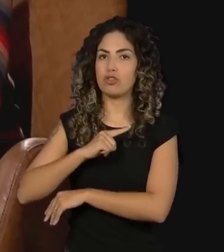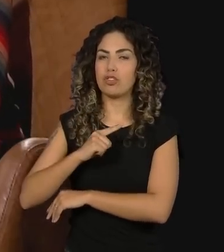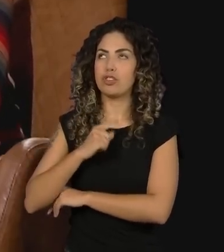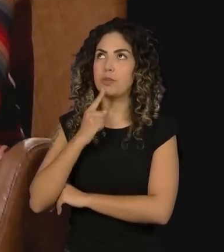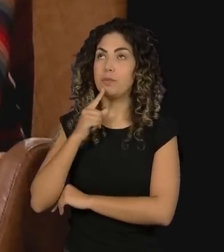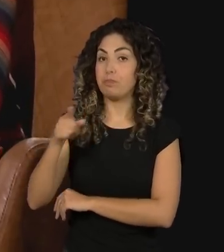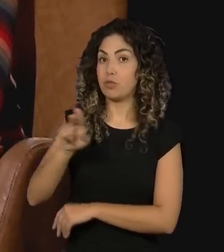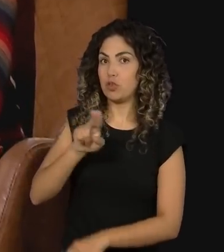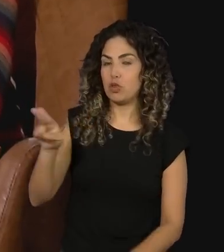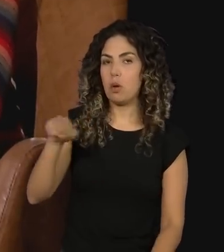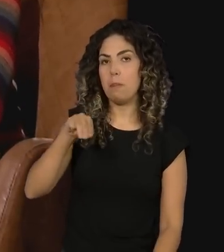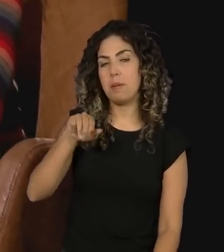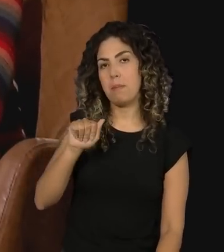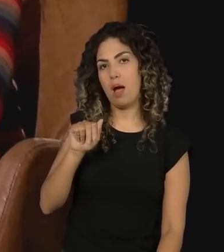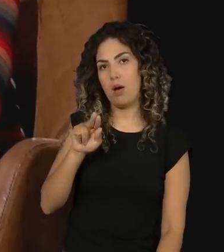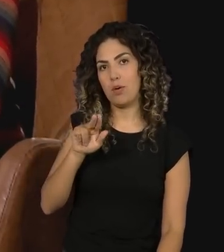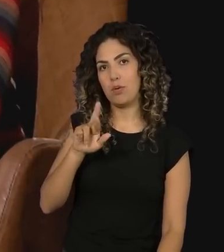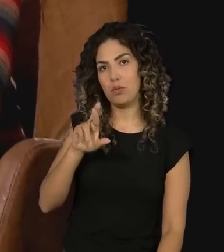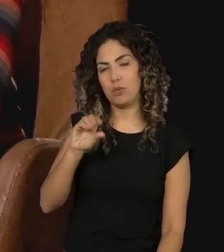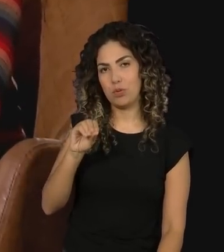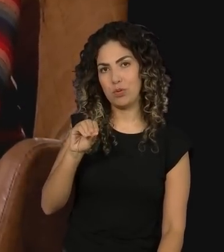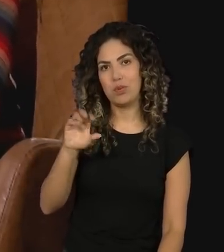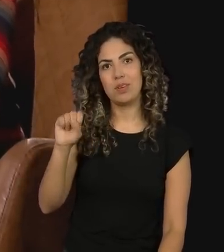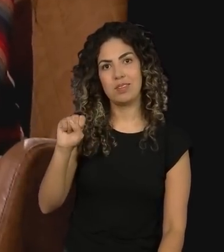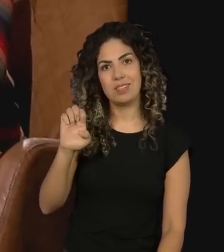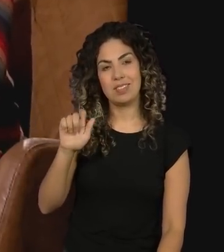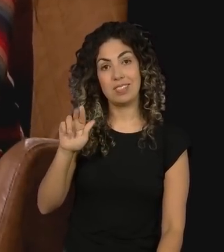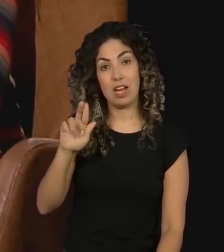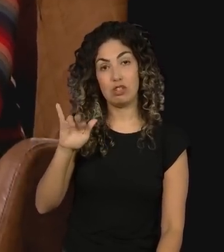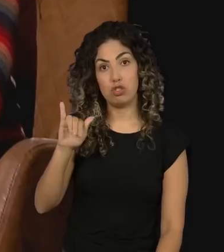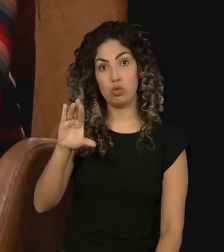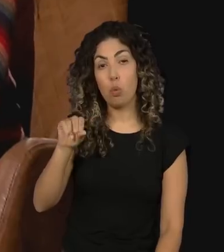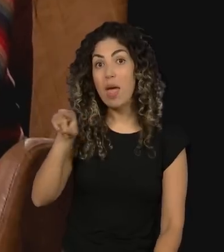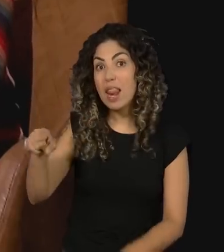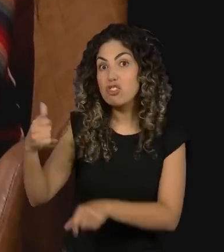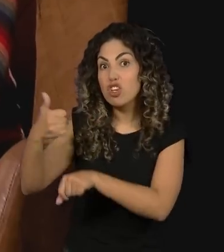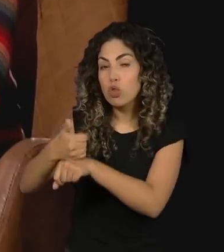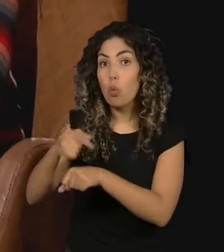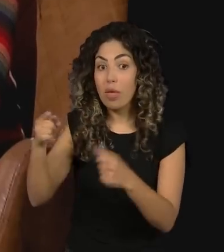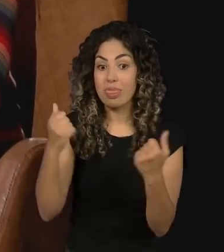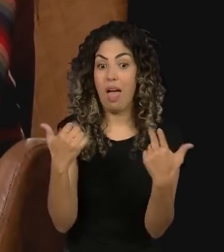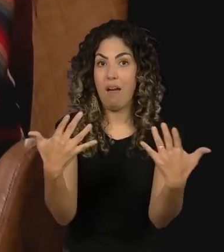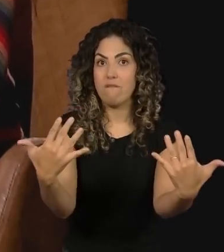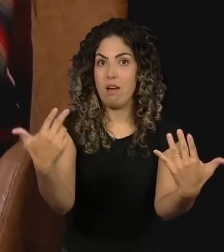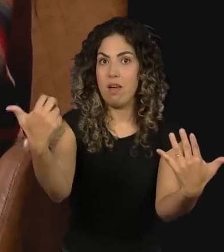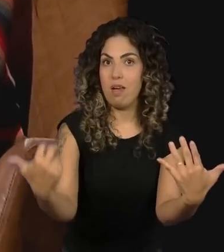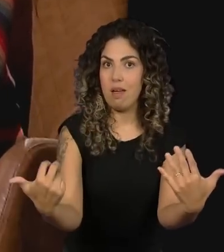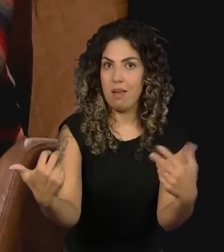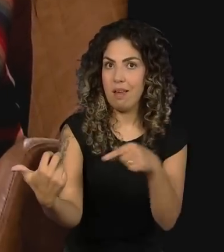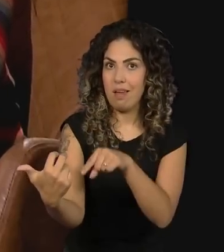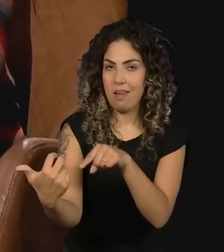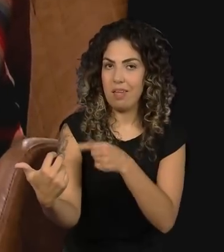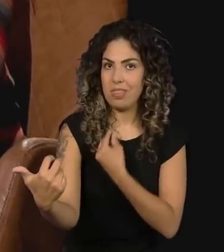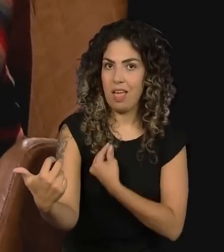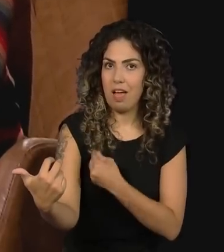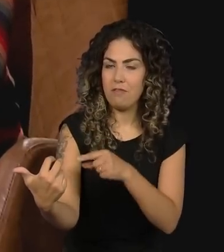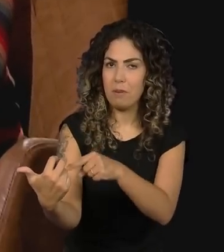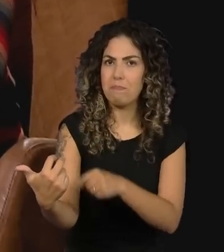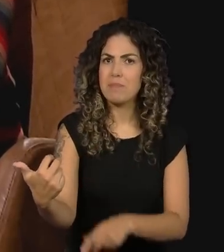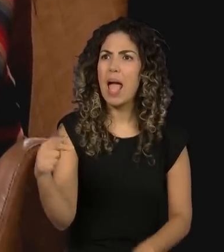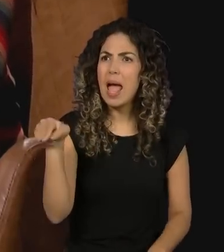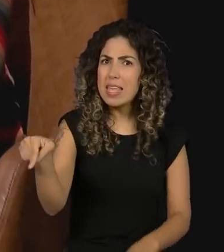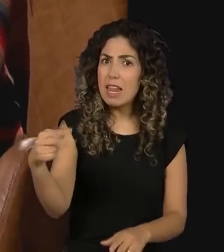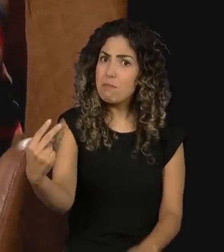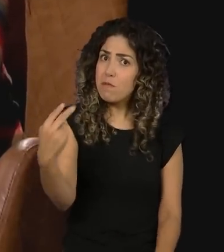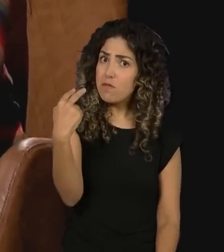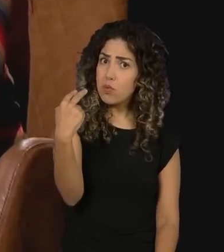chamado Mário Sérgio Medeiros, que me viu, falou, você é aquela atriz que trabalha no Jornal do Brasil?